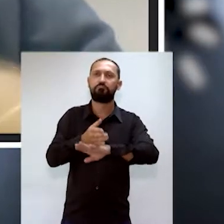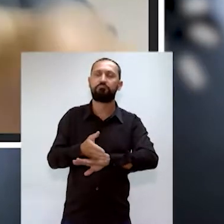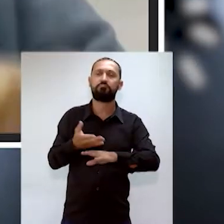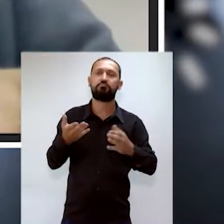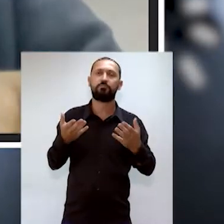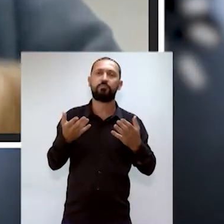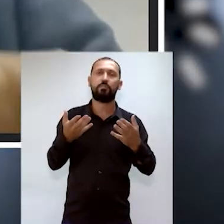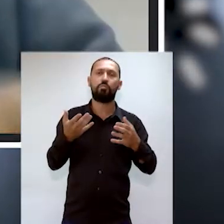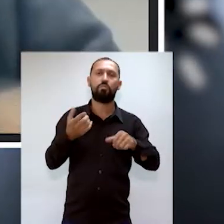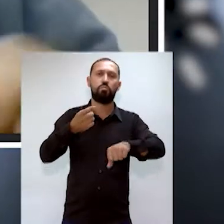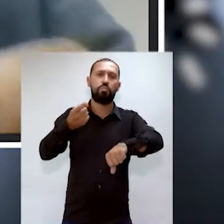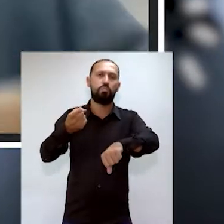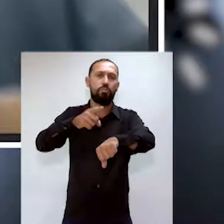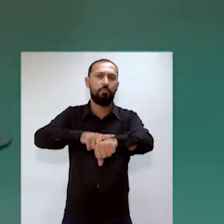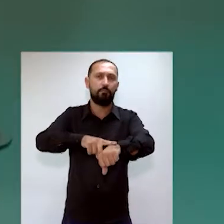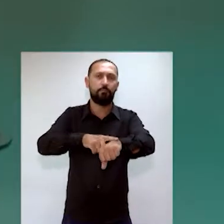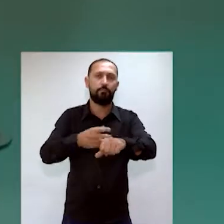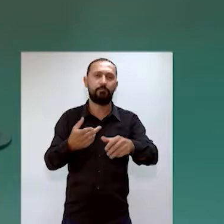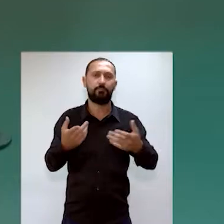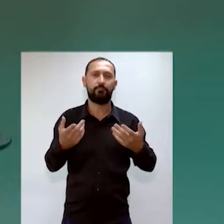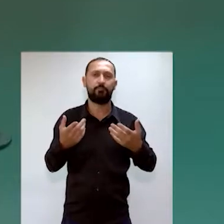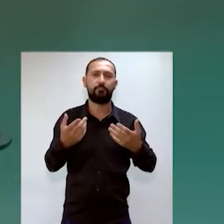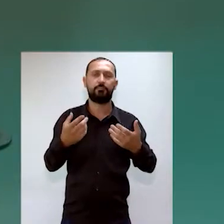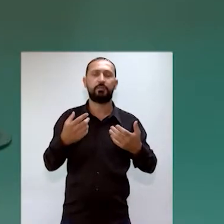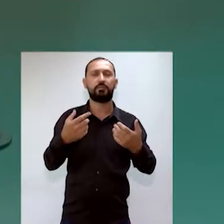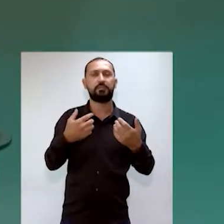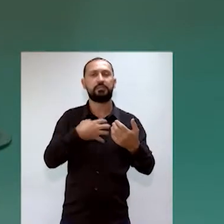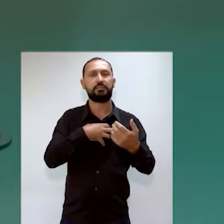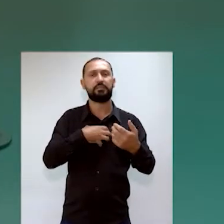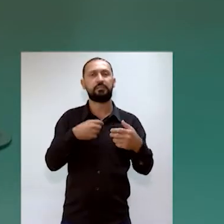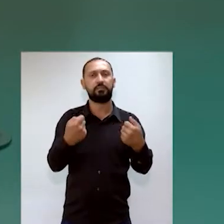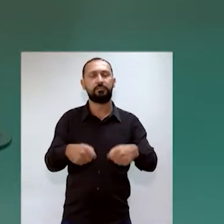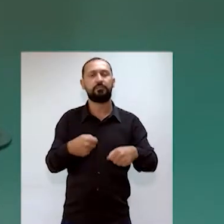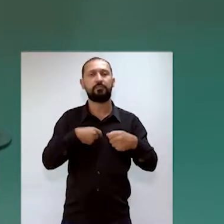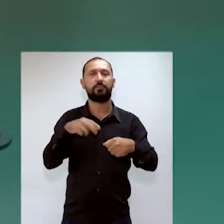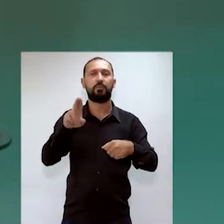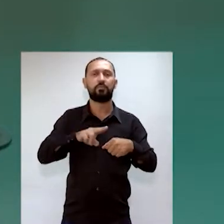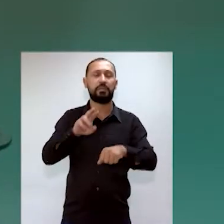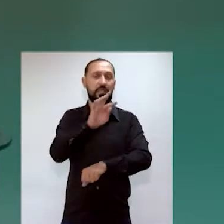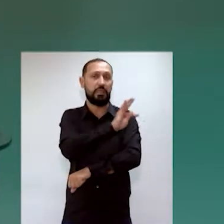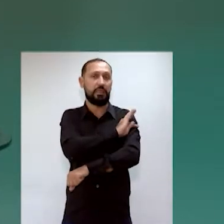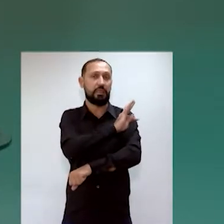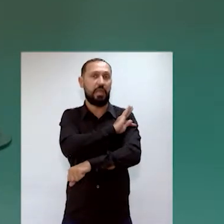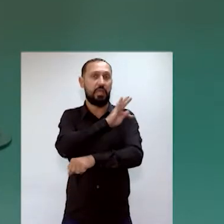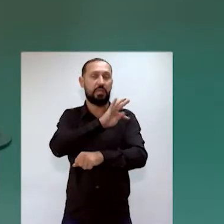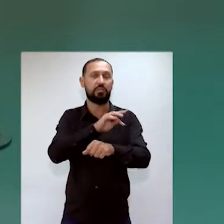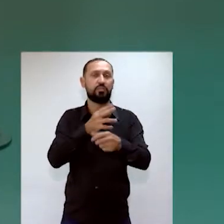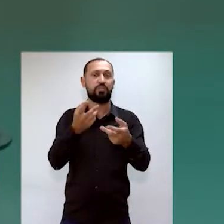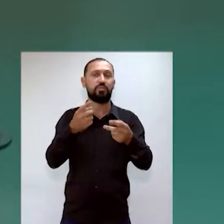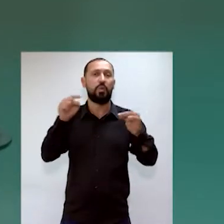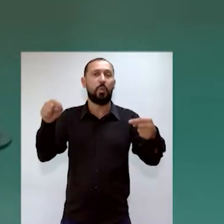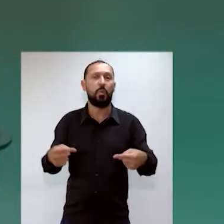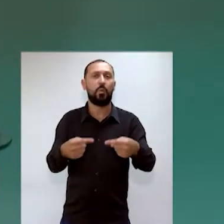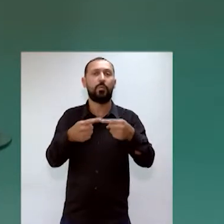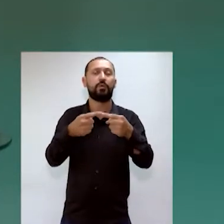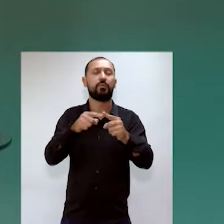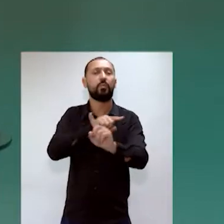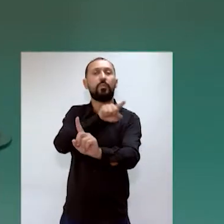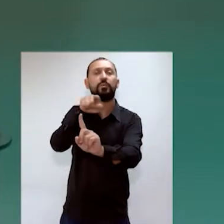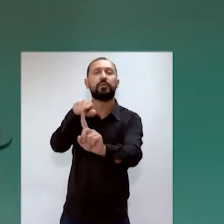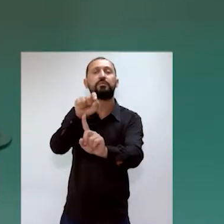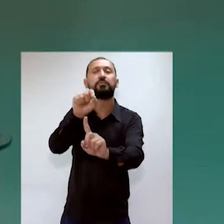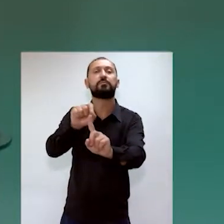vezes, mais do momento ali. Mas a gente sentiu essa necessidade e essa técnica se encaixou, né, com